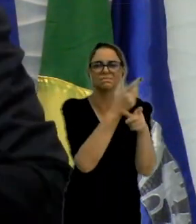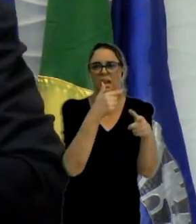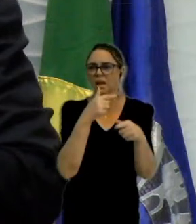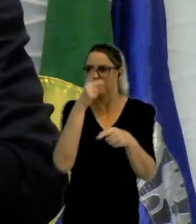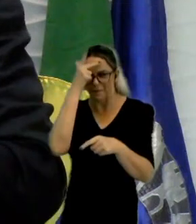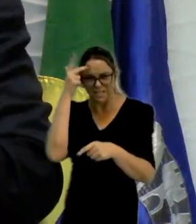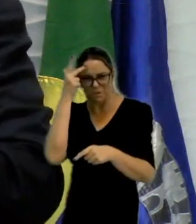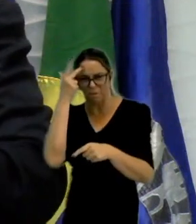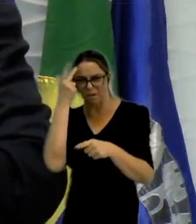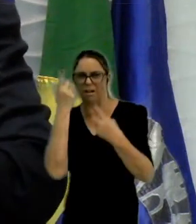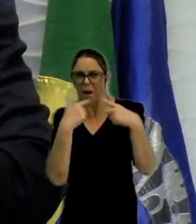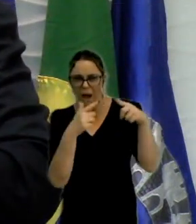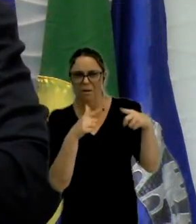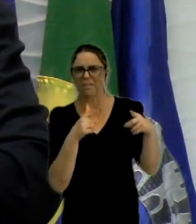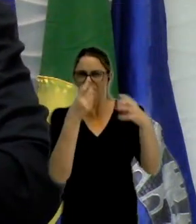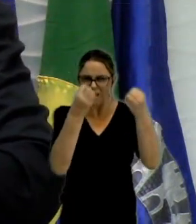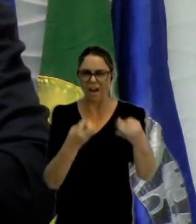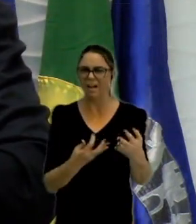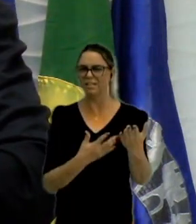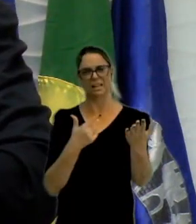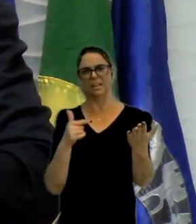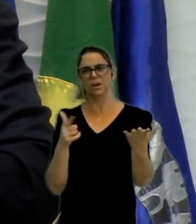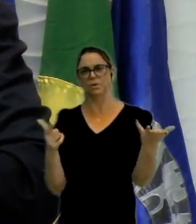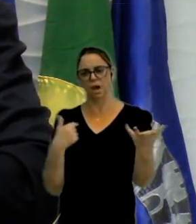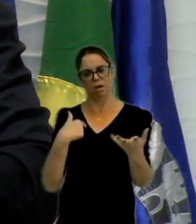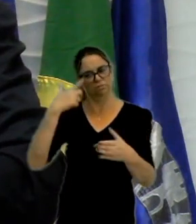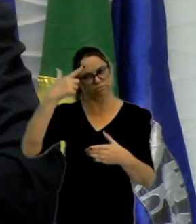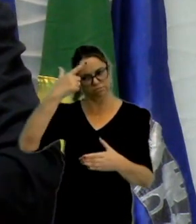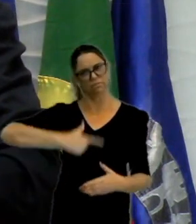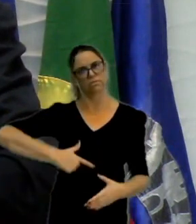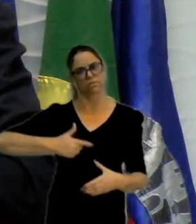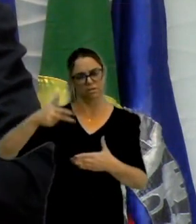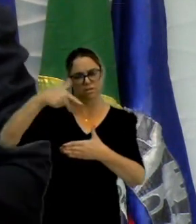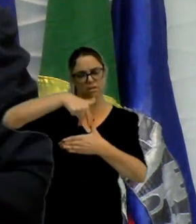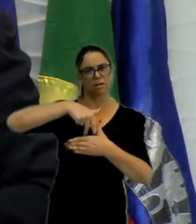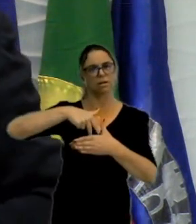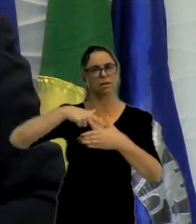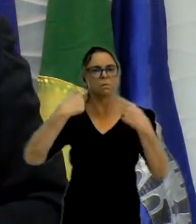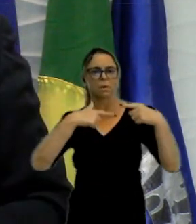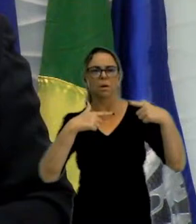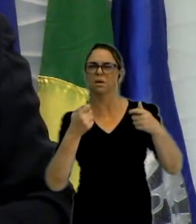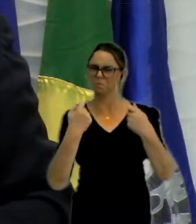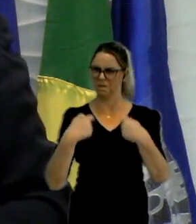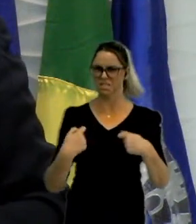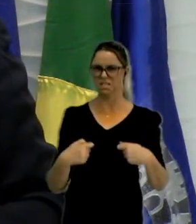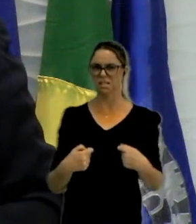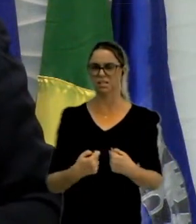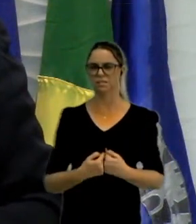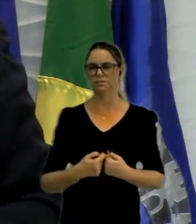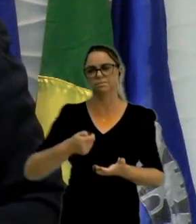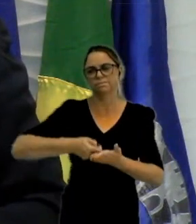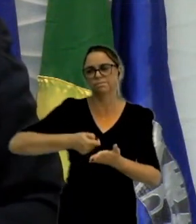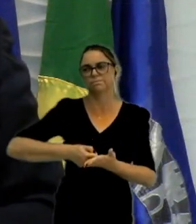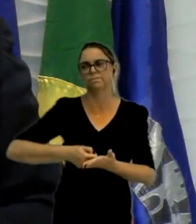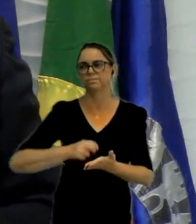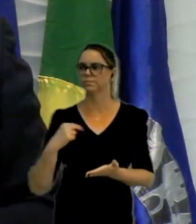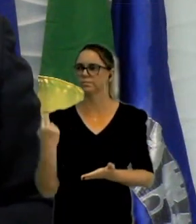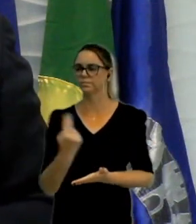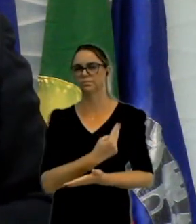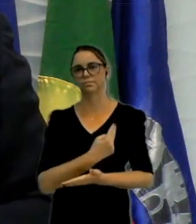estar fazendo aqui na tribuna. Não se faz necessário a gente estar fazendo essa cobrança aqui.